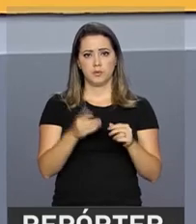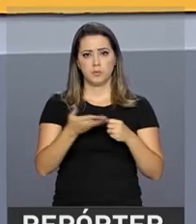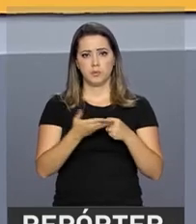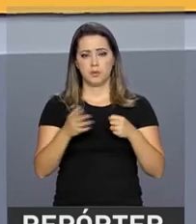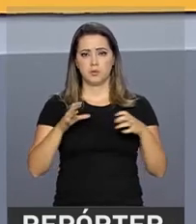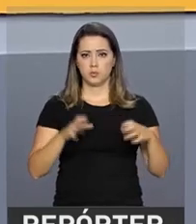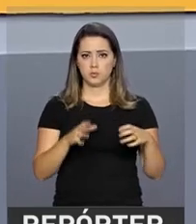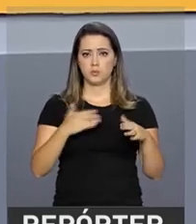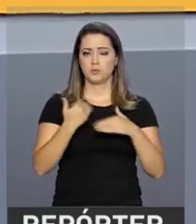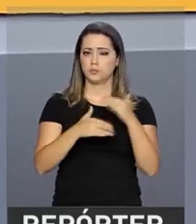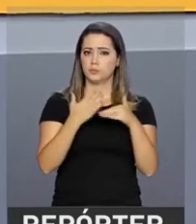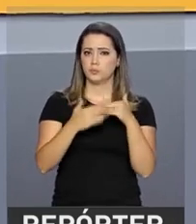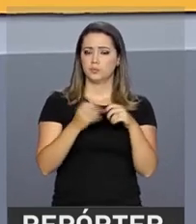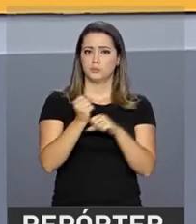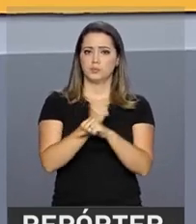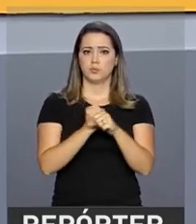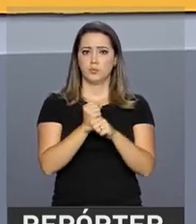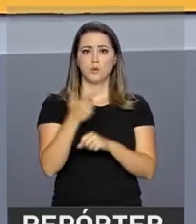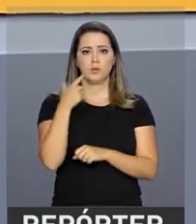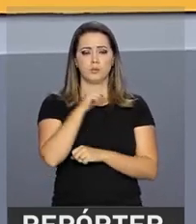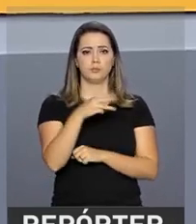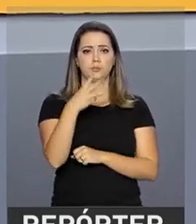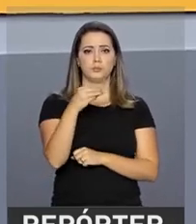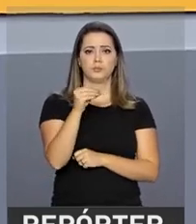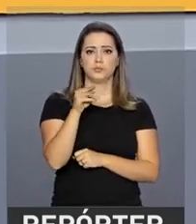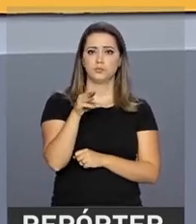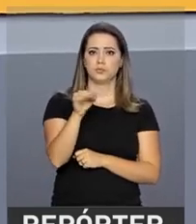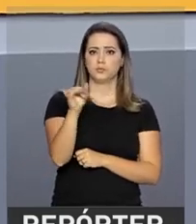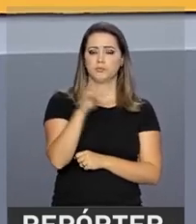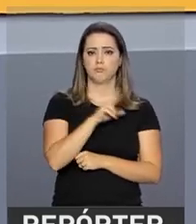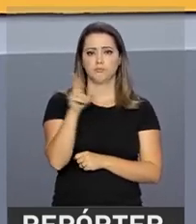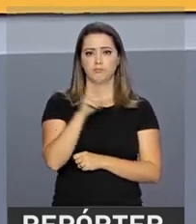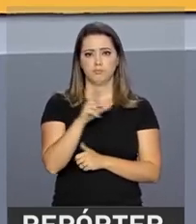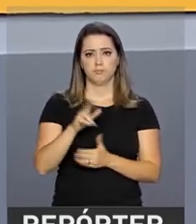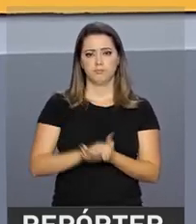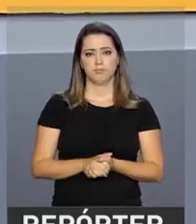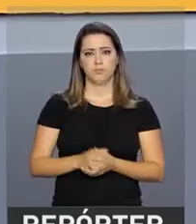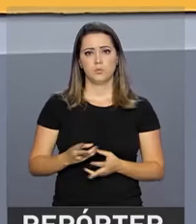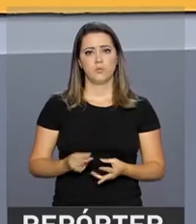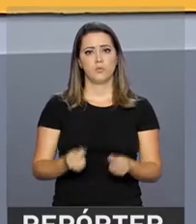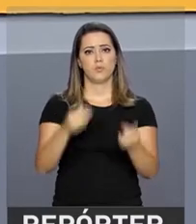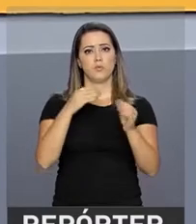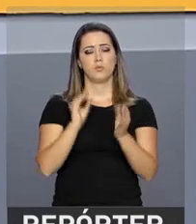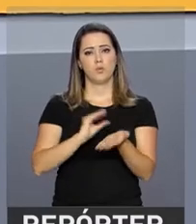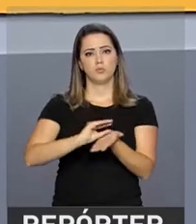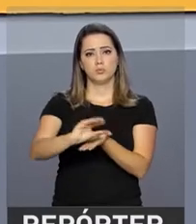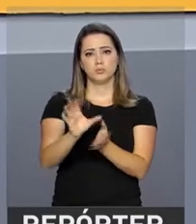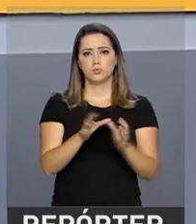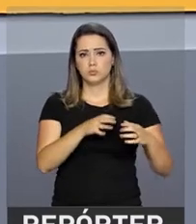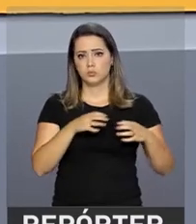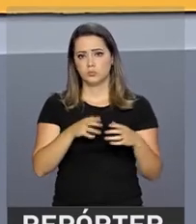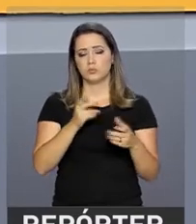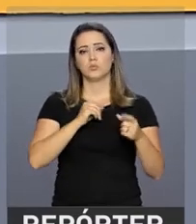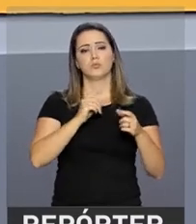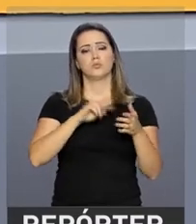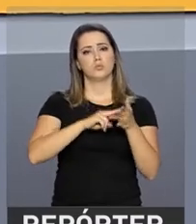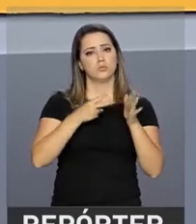médias empresas, cresceu no ano passado e atingiu quase 30 bilhões de reais. O valor destinado ao setor